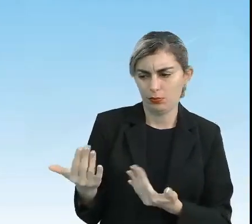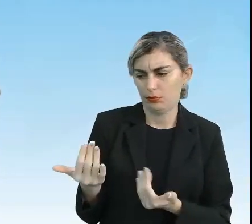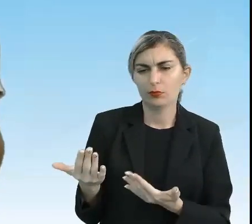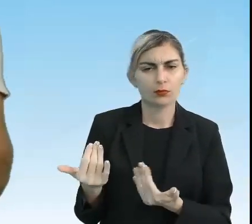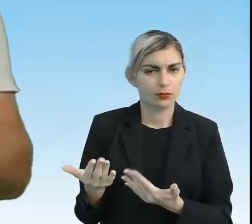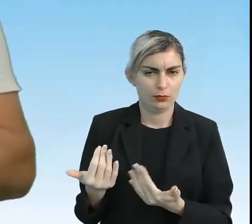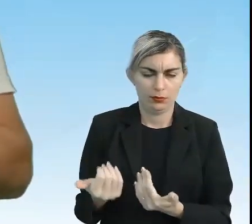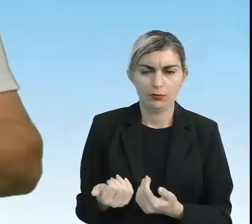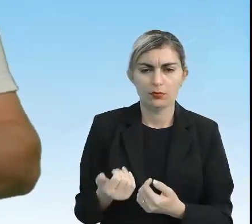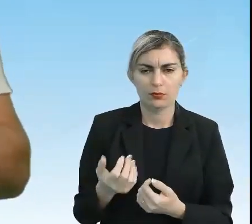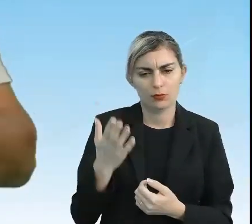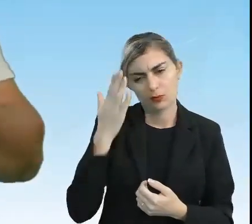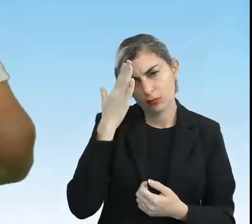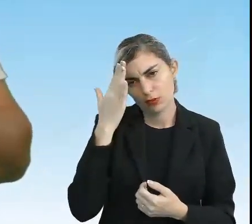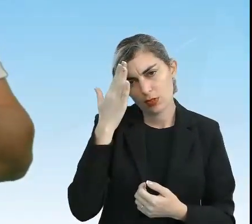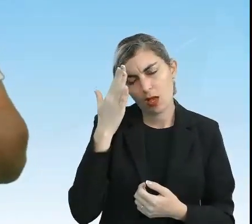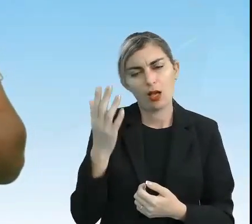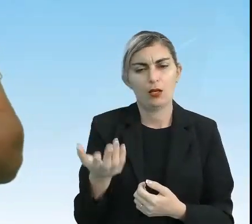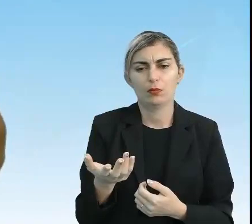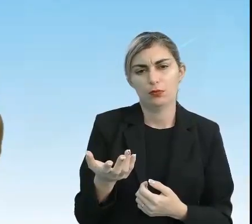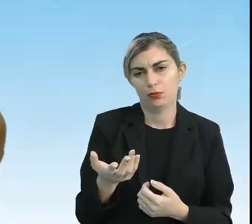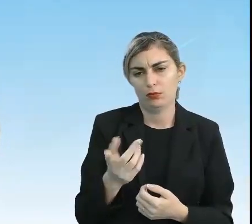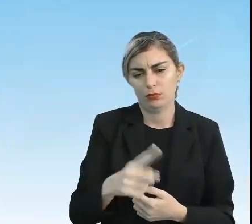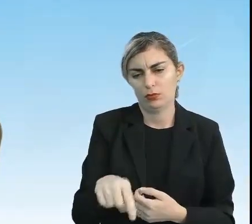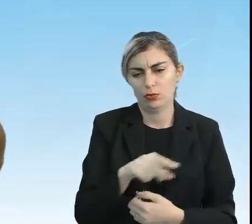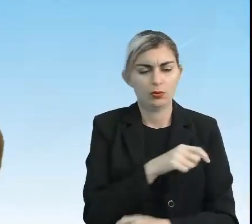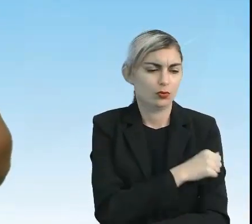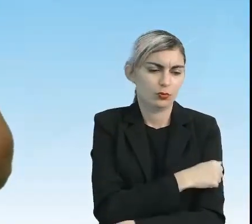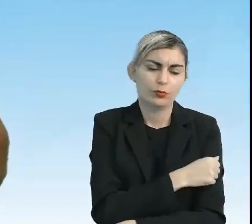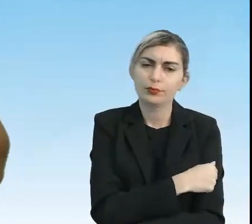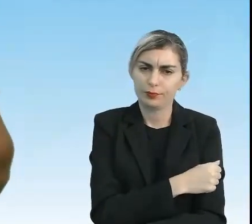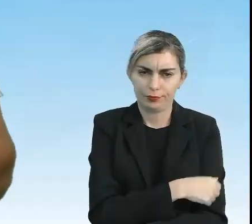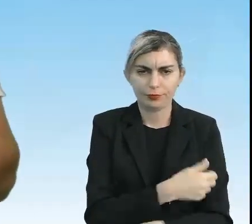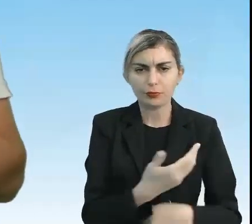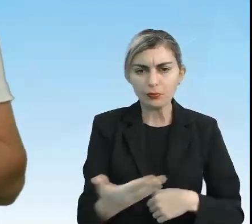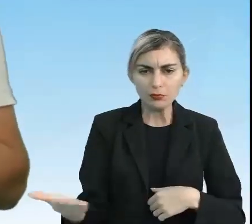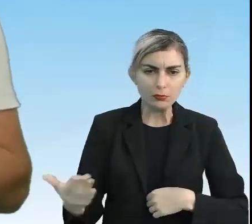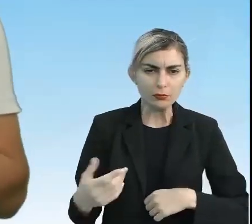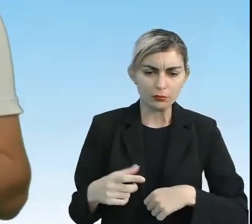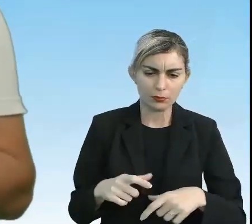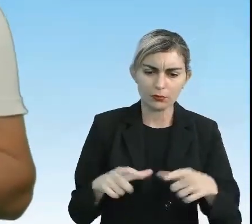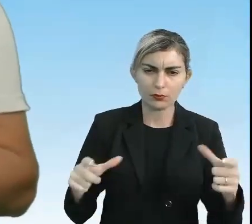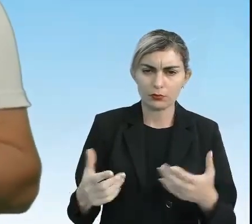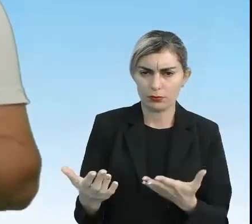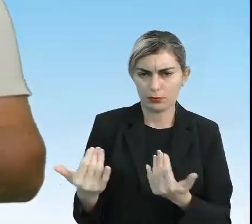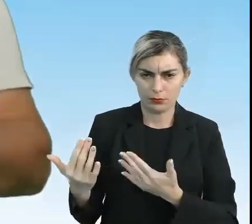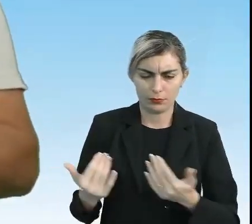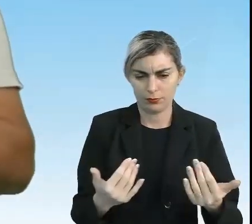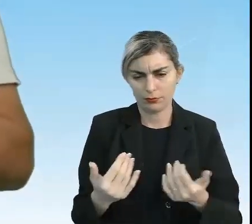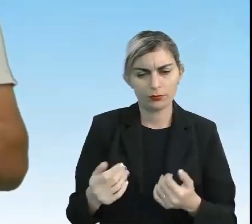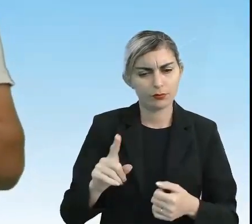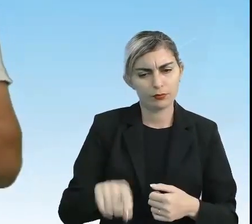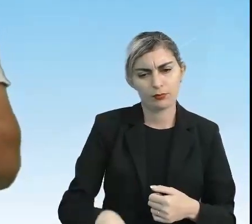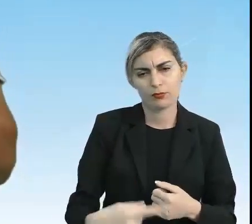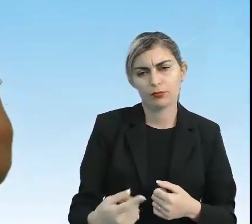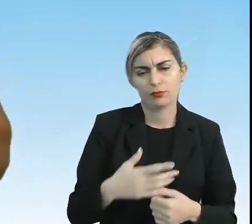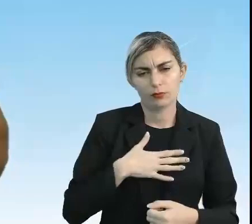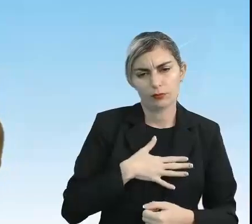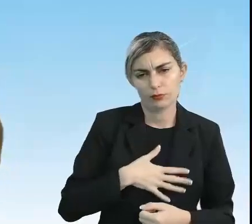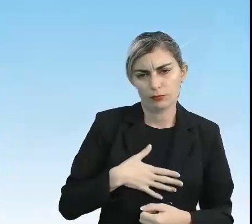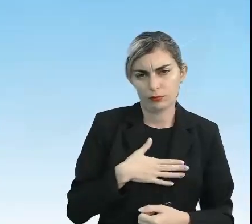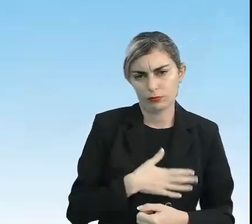né, Sim. a gente sabe que os nossos estudantes, que são em sua grande parte adolescentes, né, eles